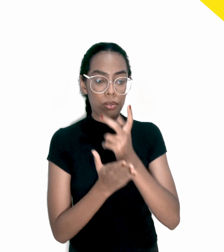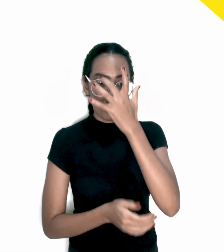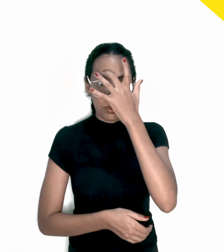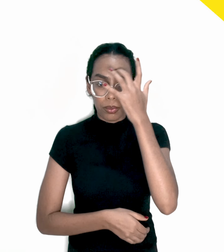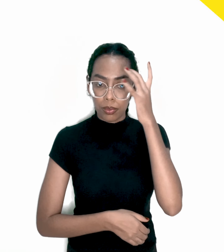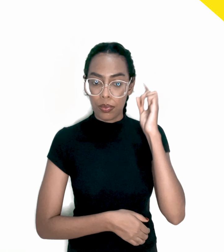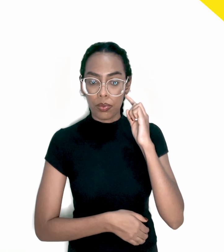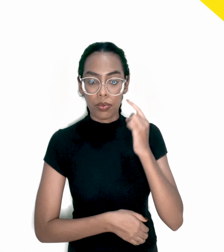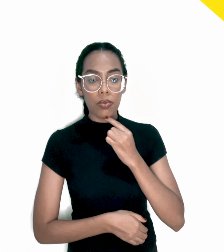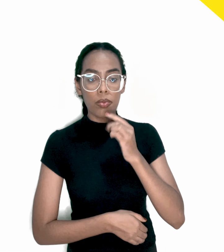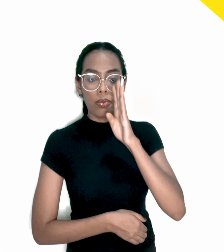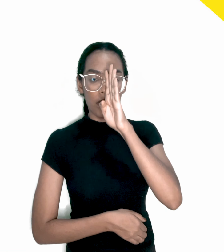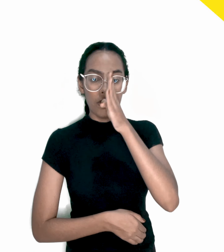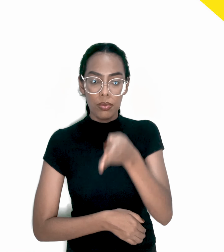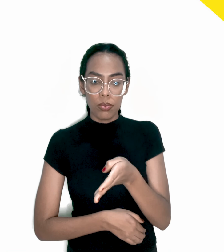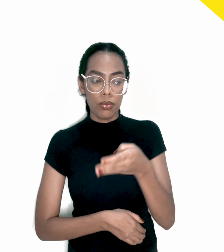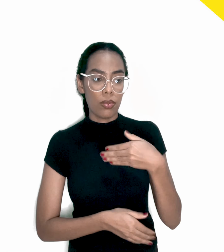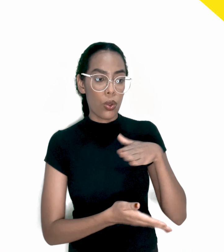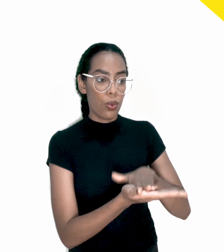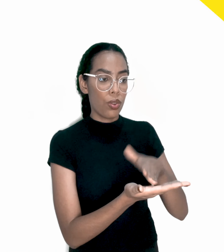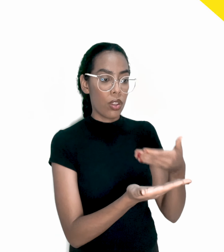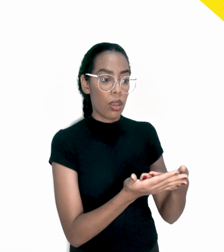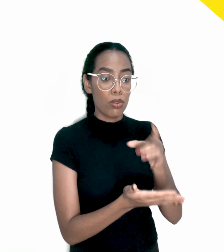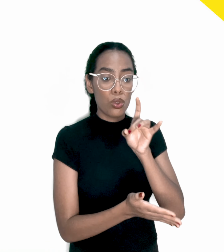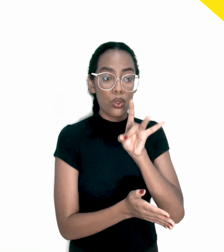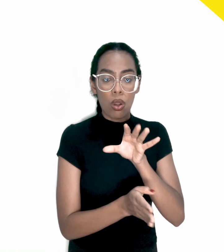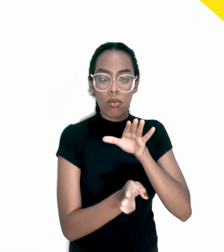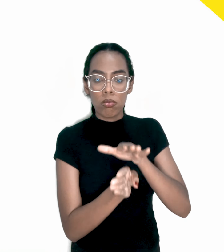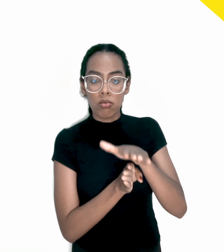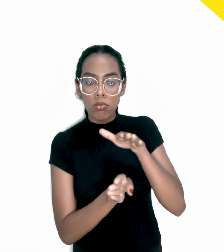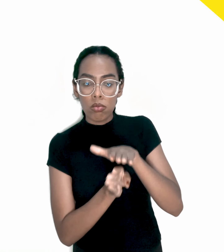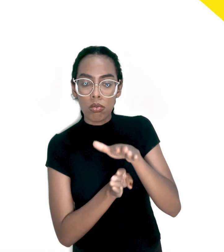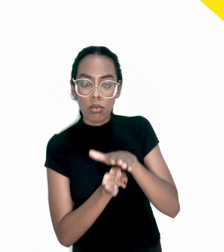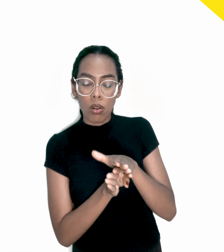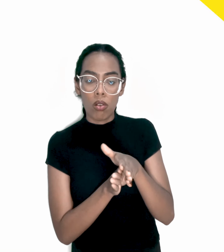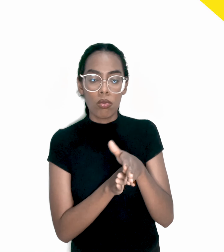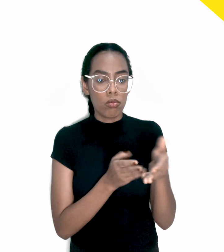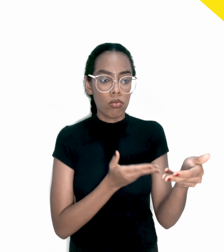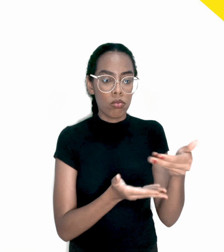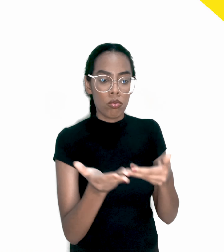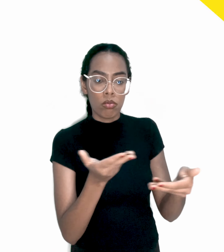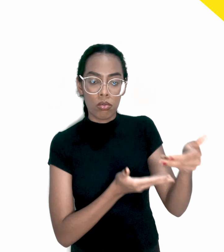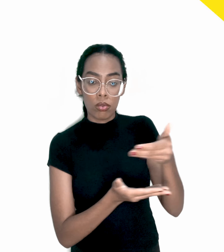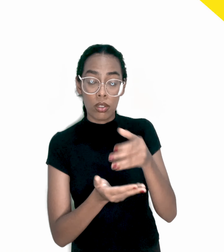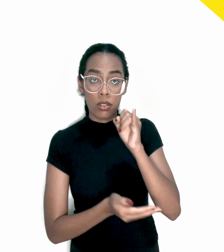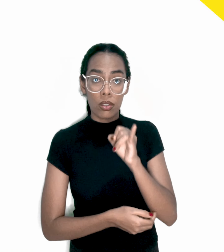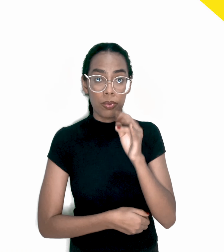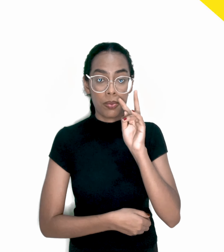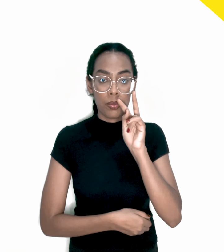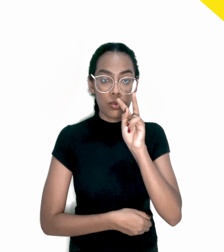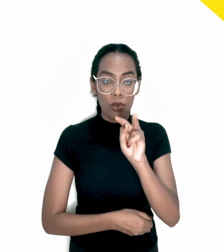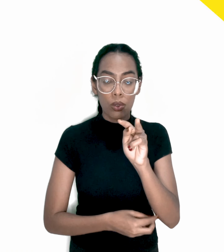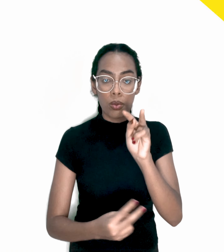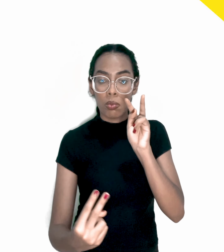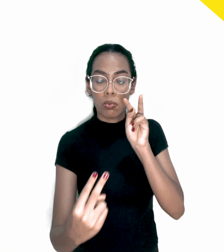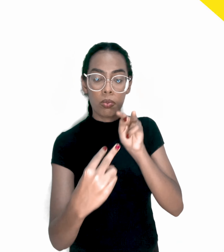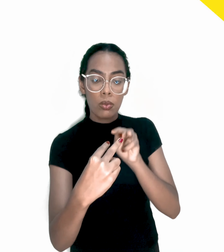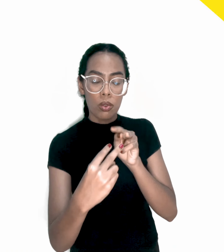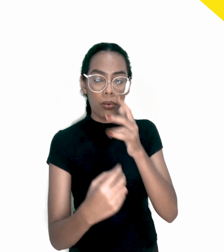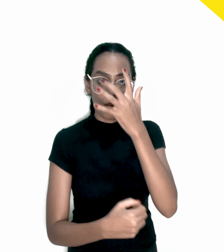intérprete fará o seu papel de intérprete e mediará a comunicação Pois se o assunto for entre você e a pessoa surda,